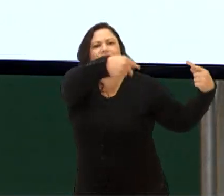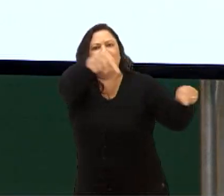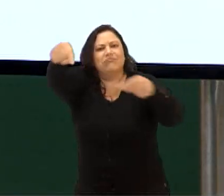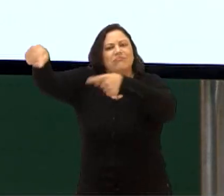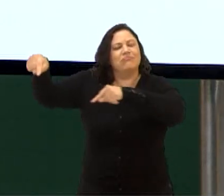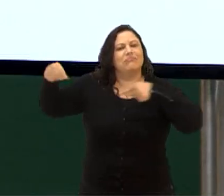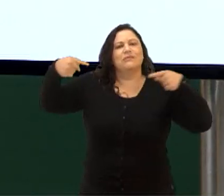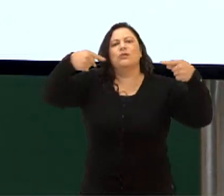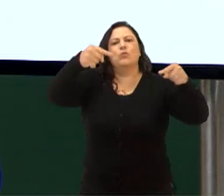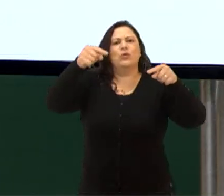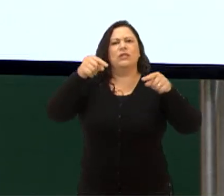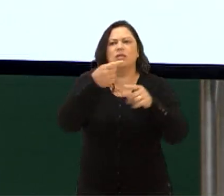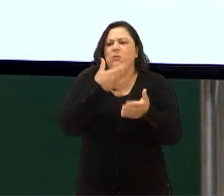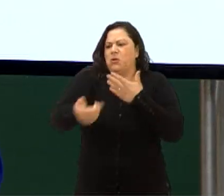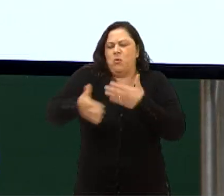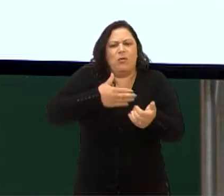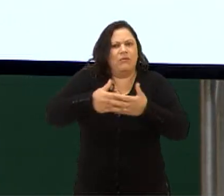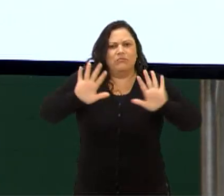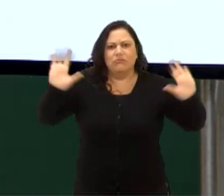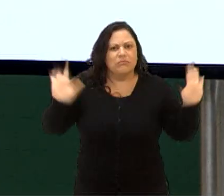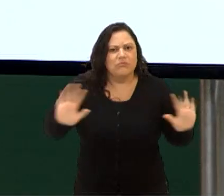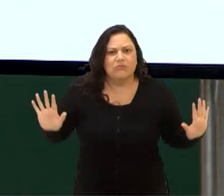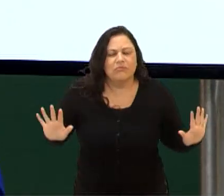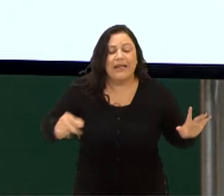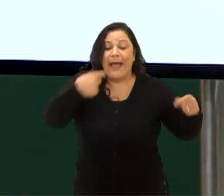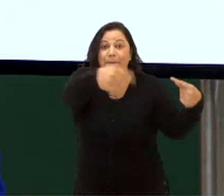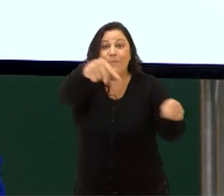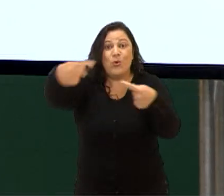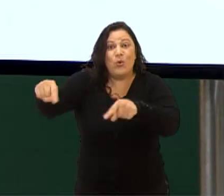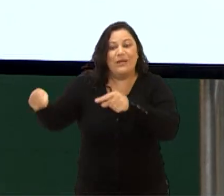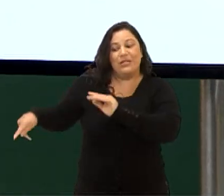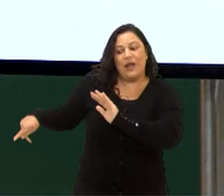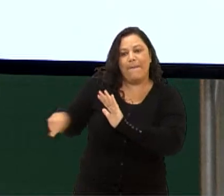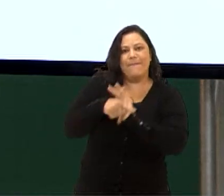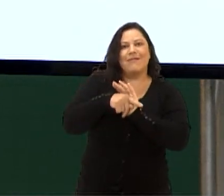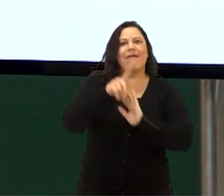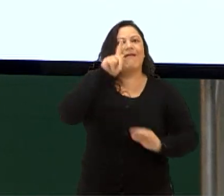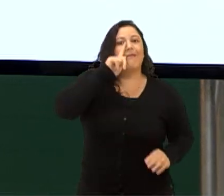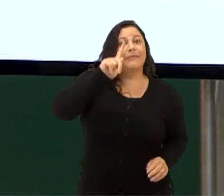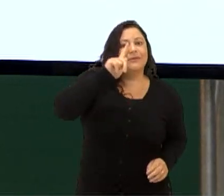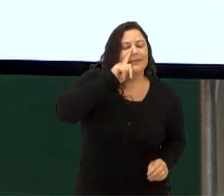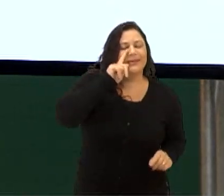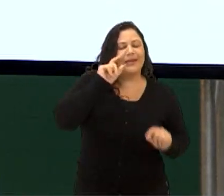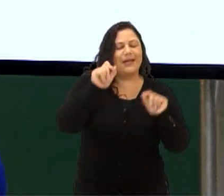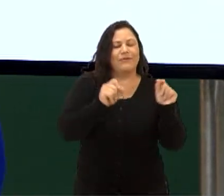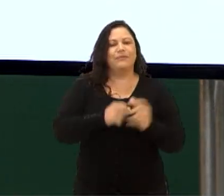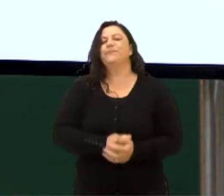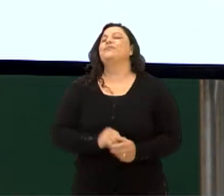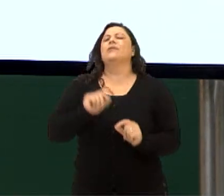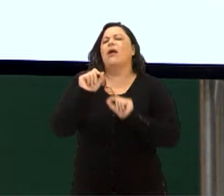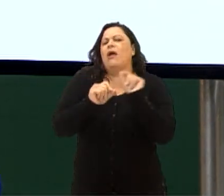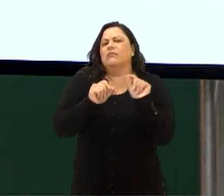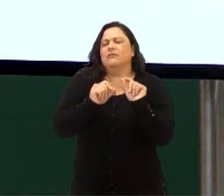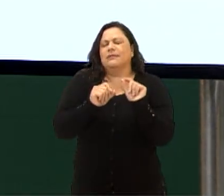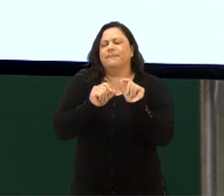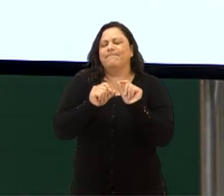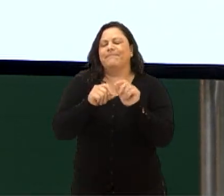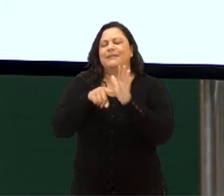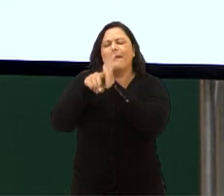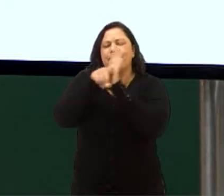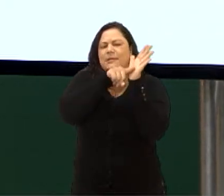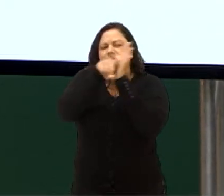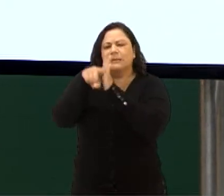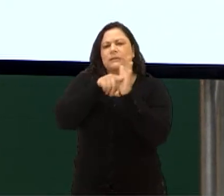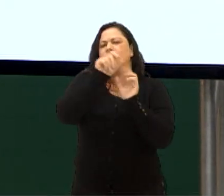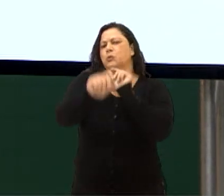de política, professor Alexandre. É a política no sentido grego, tá? A gente vai tentar explorar um pouquinho nessa aula como que surge